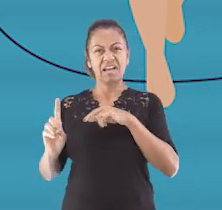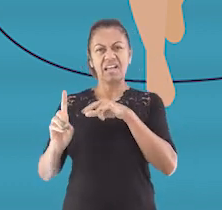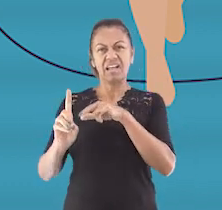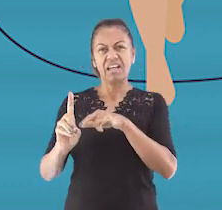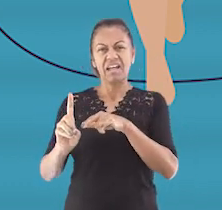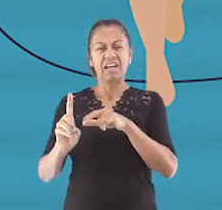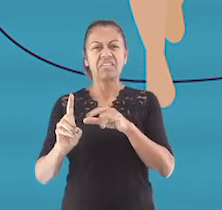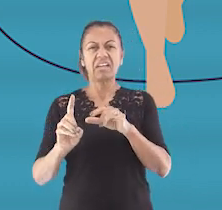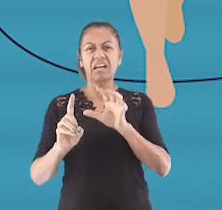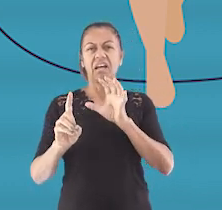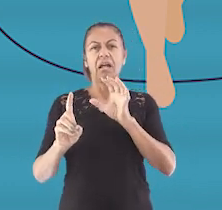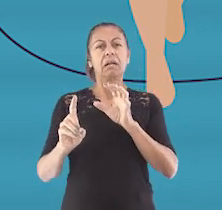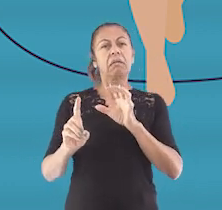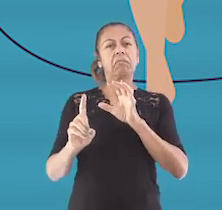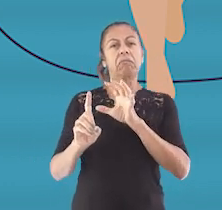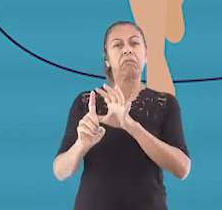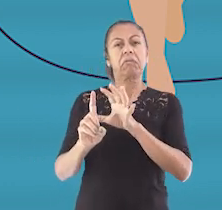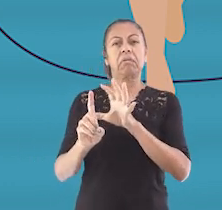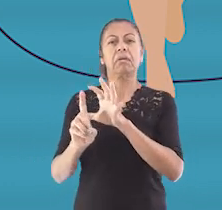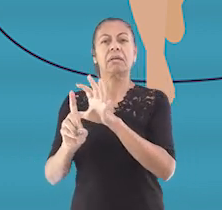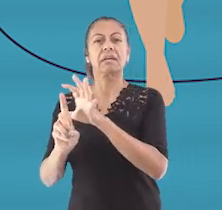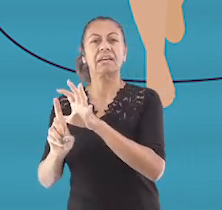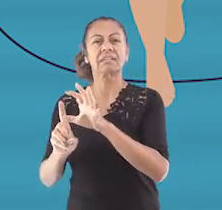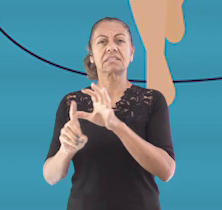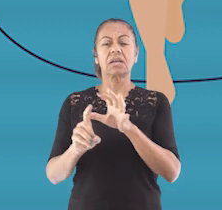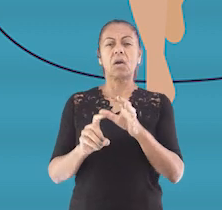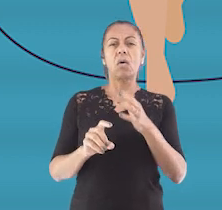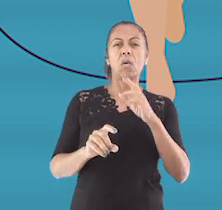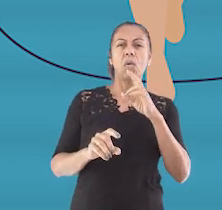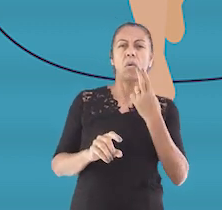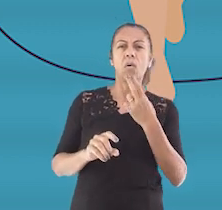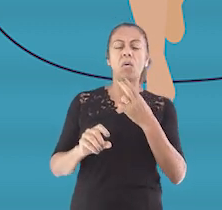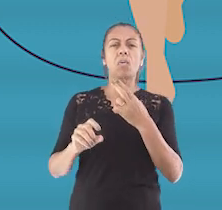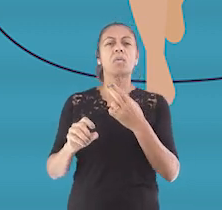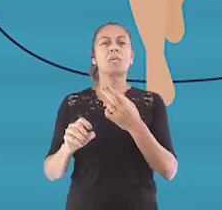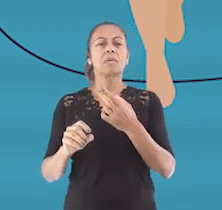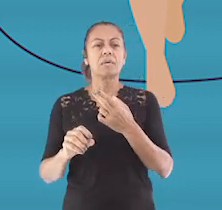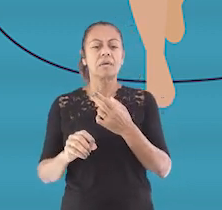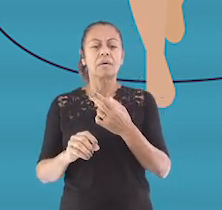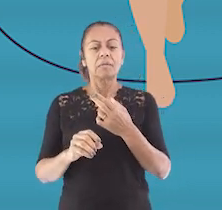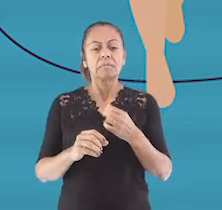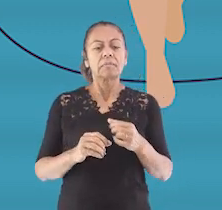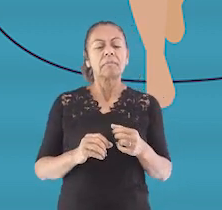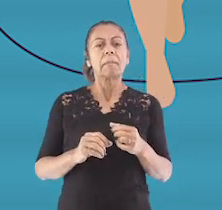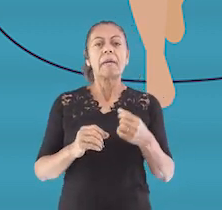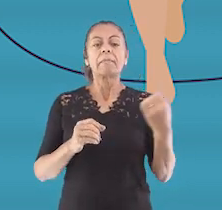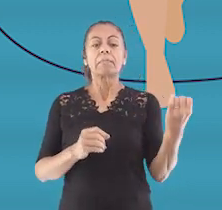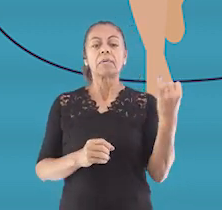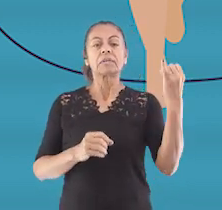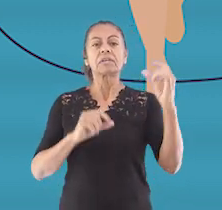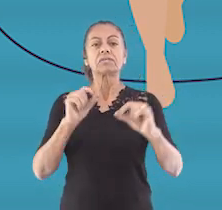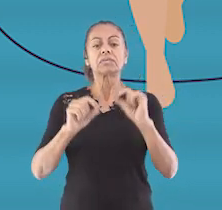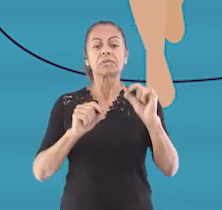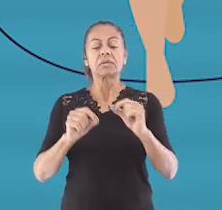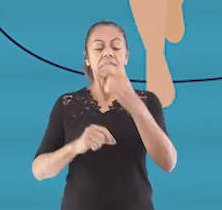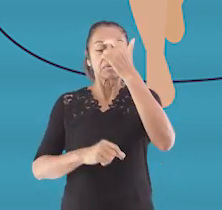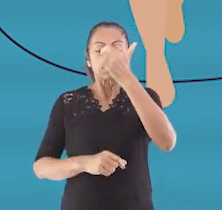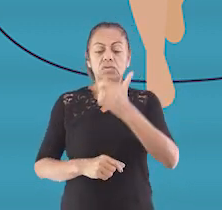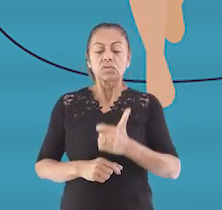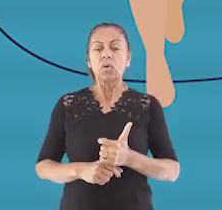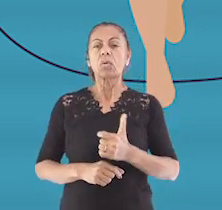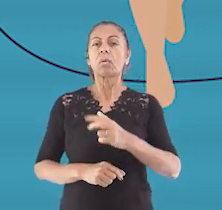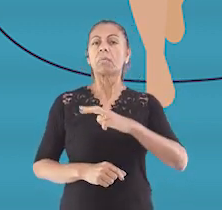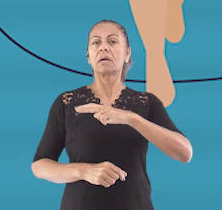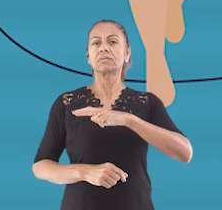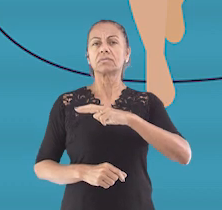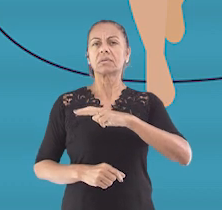importante, mas ficar como aquele atleta ou como aquela influenciadora digital não deve ser um objetivo